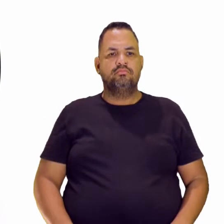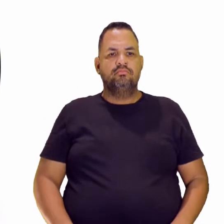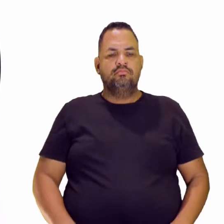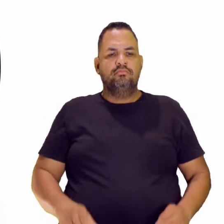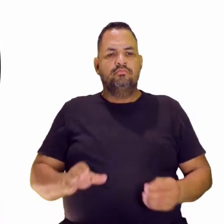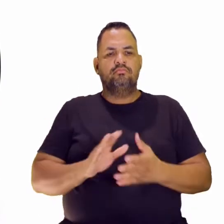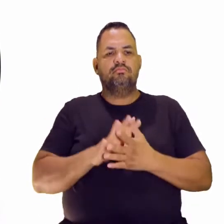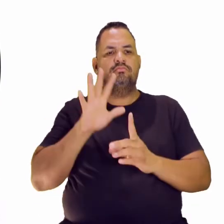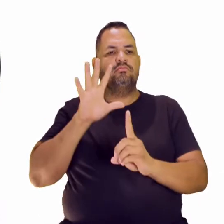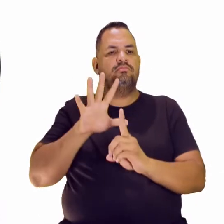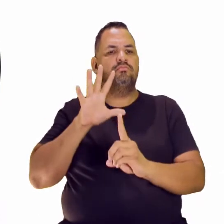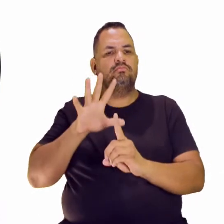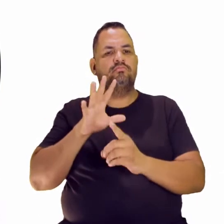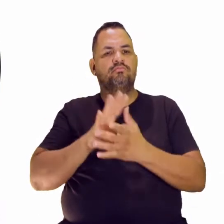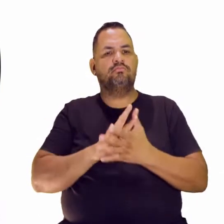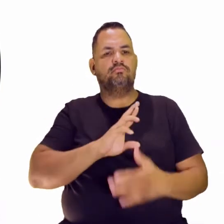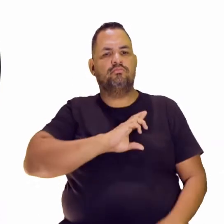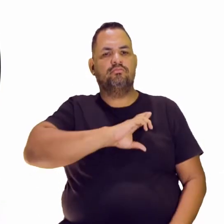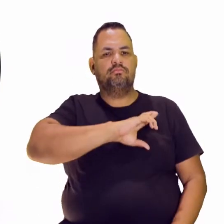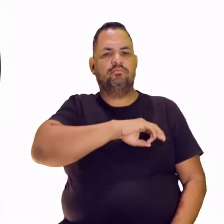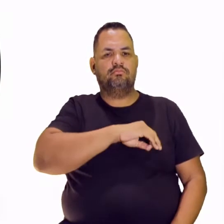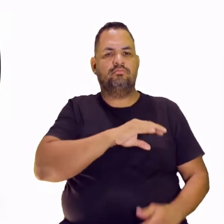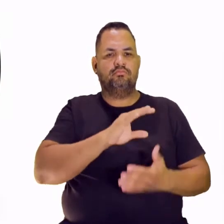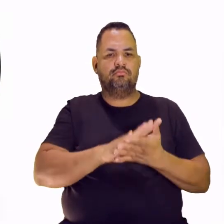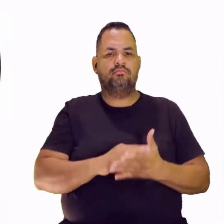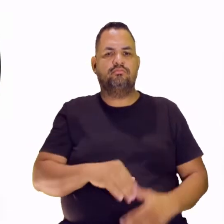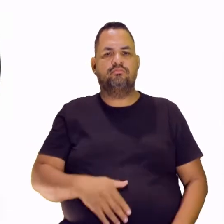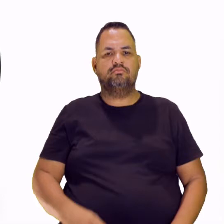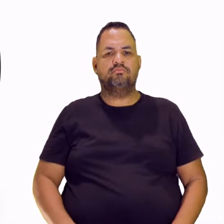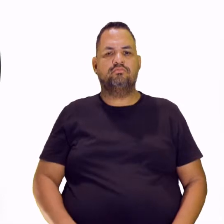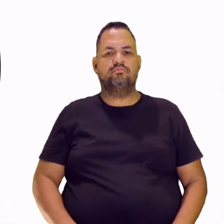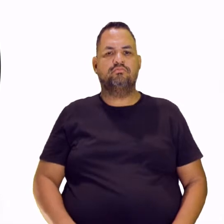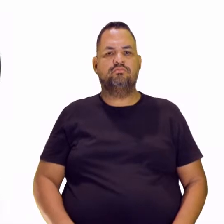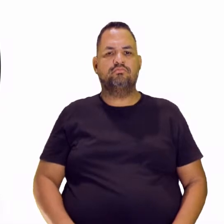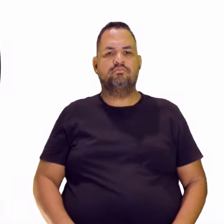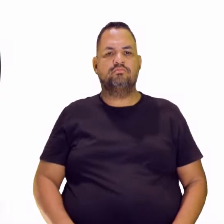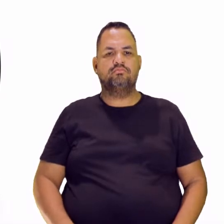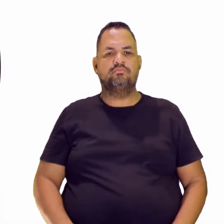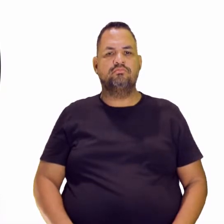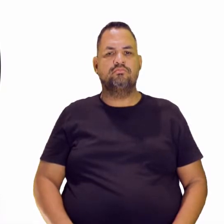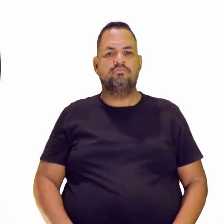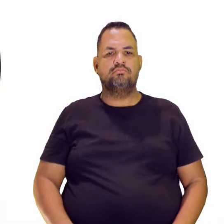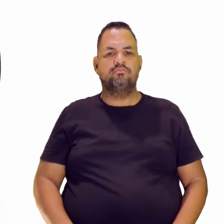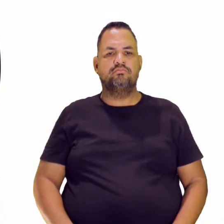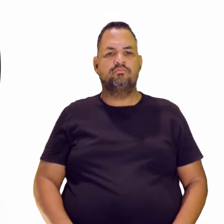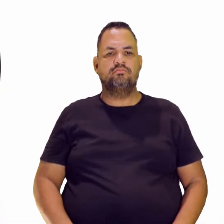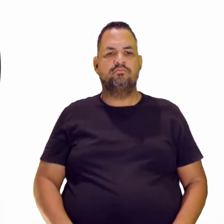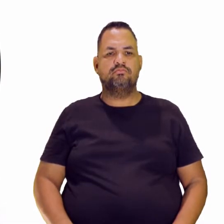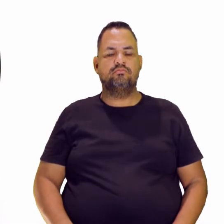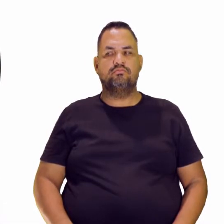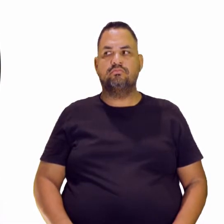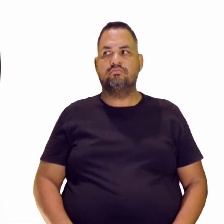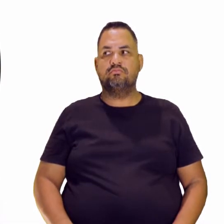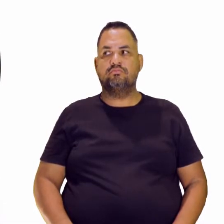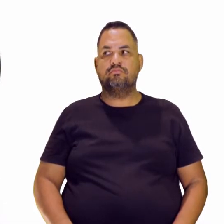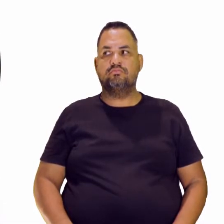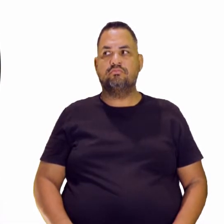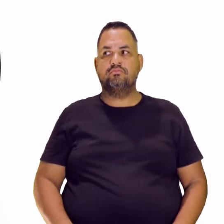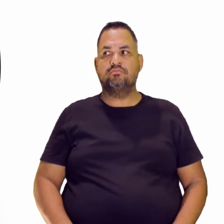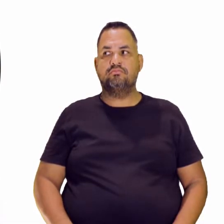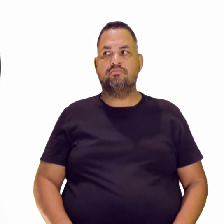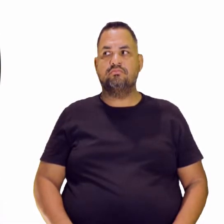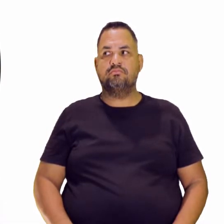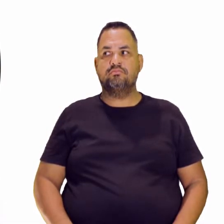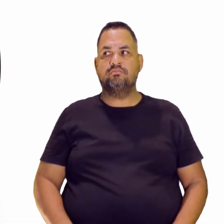com influências do romantismo. Deixa eu tirar aqui do meio aqui para